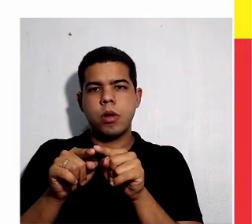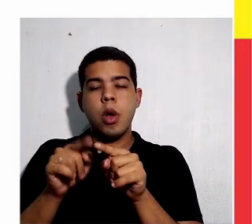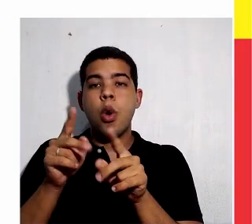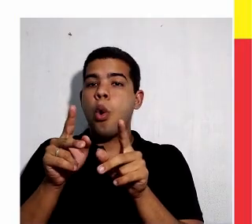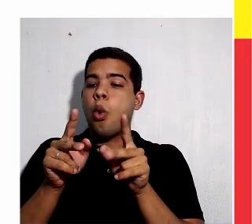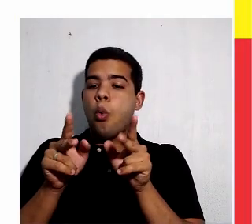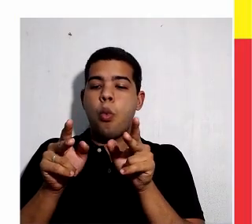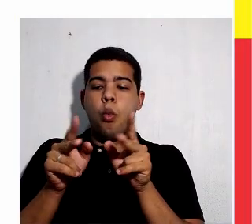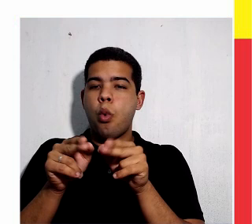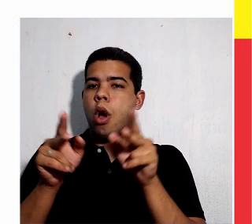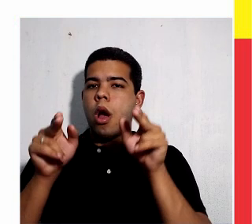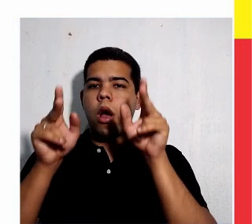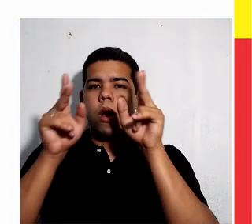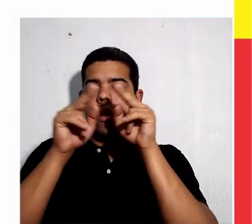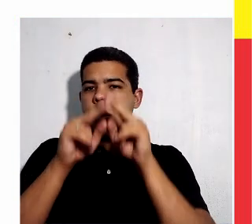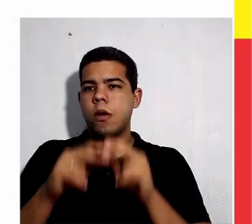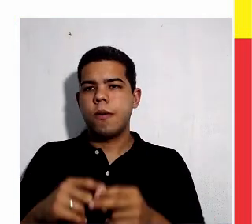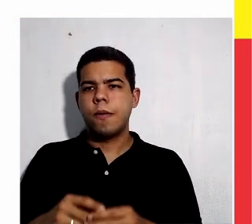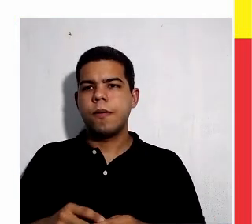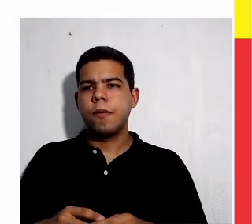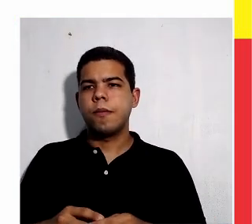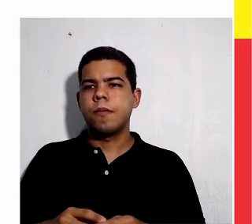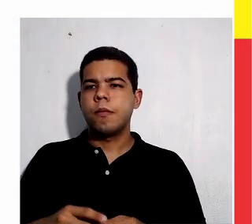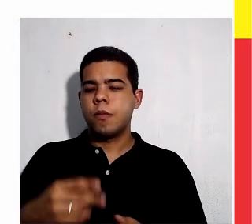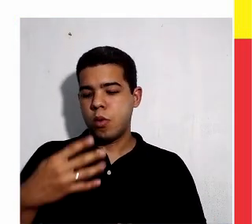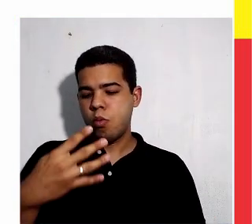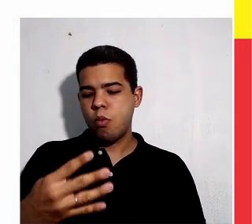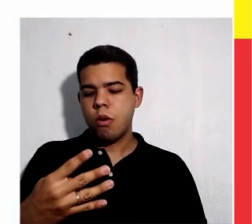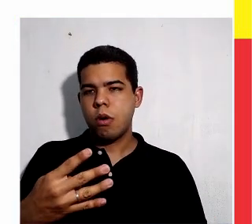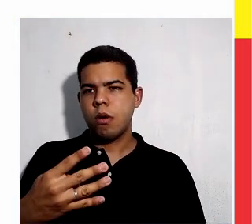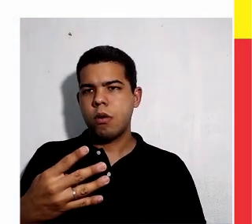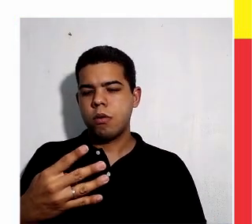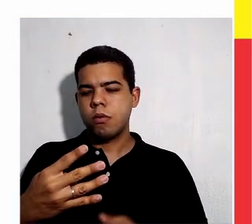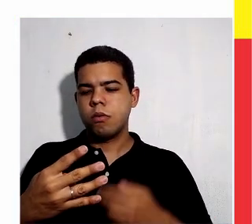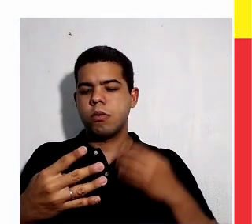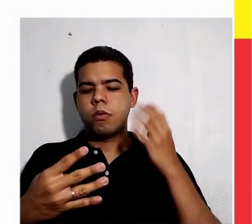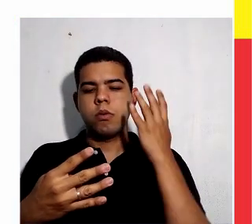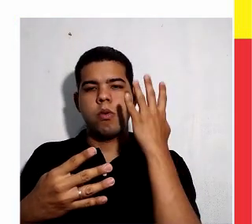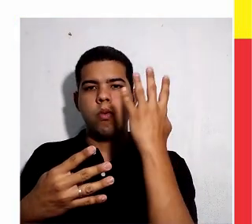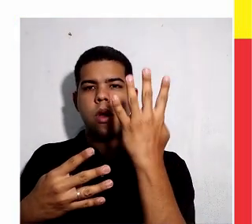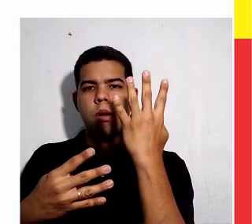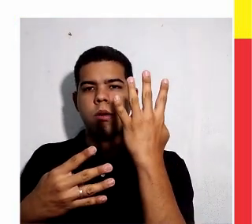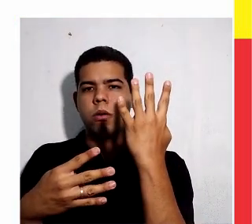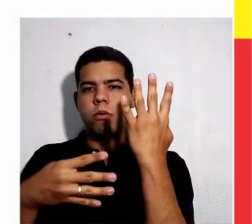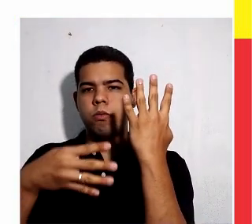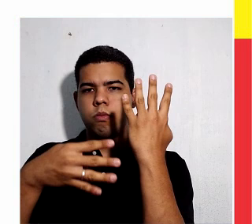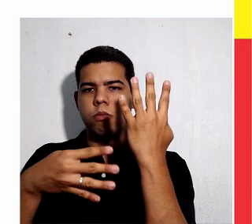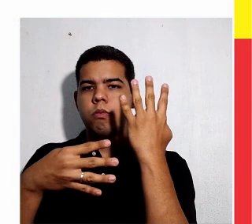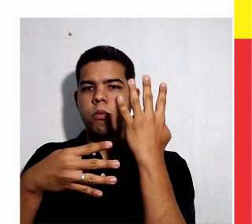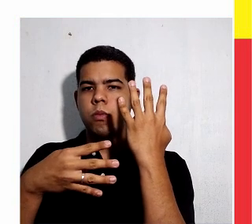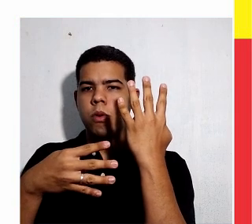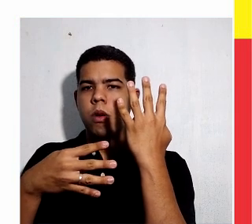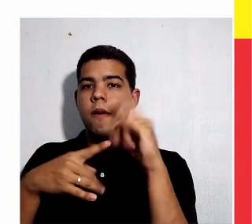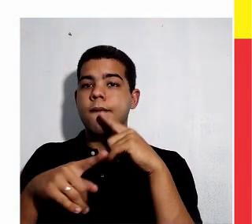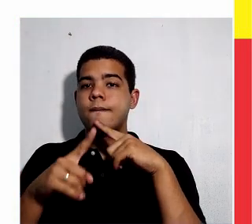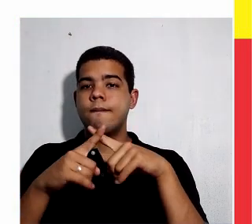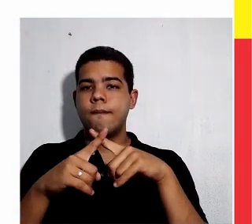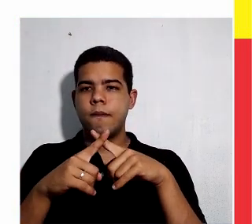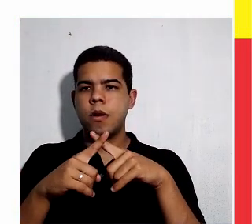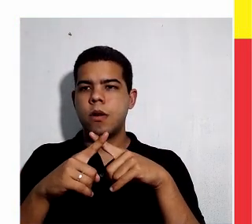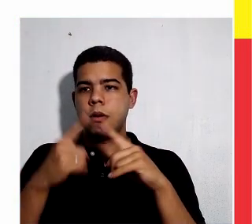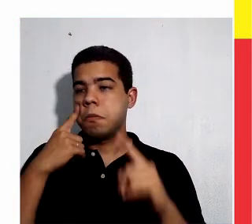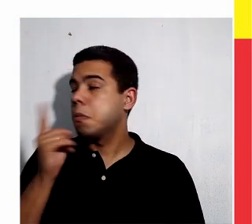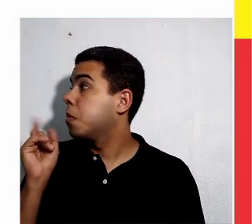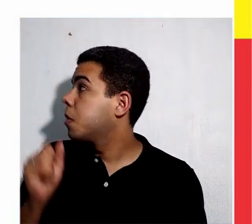ó, a área vai ser o seguinte, 4 da base vezes 4 da vertical, que no caso aí está